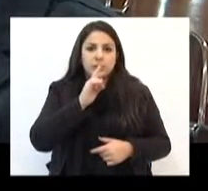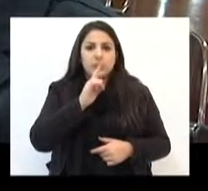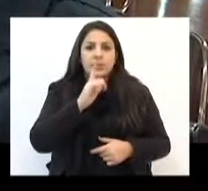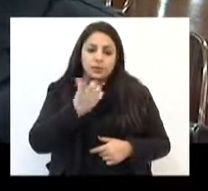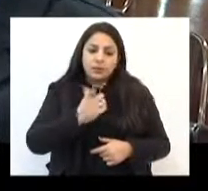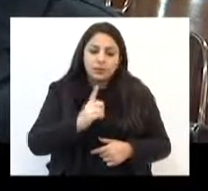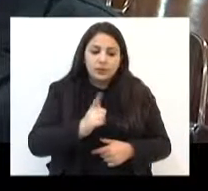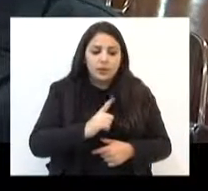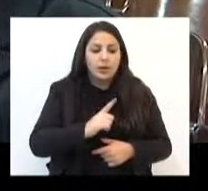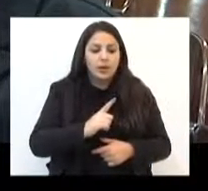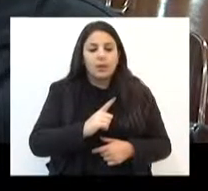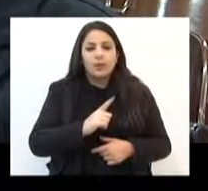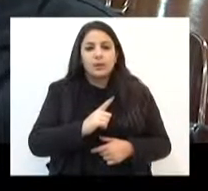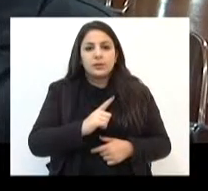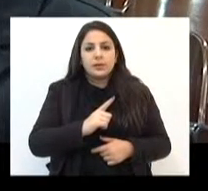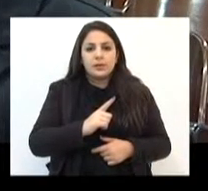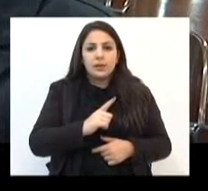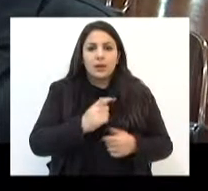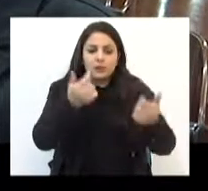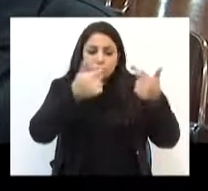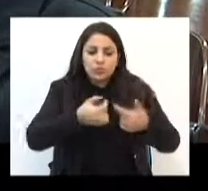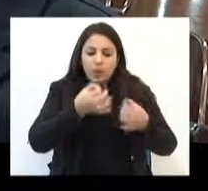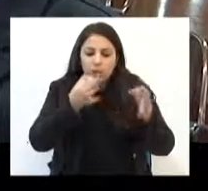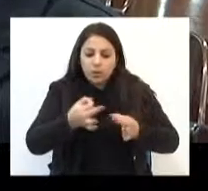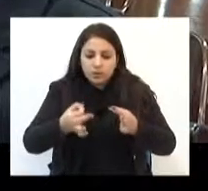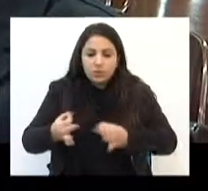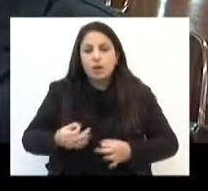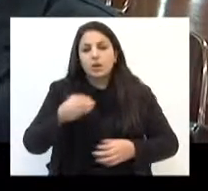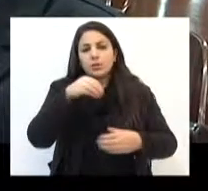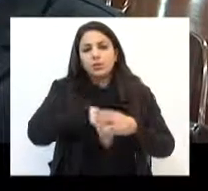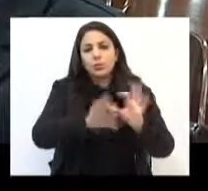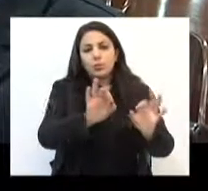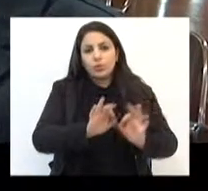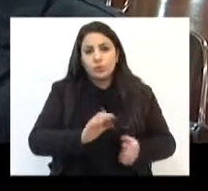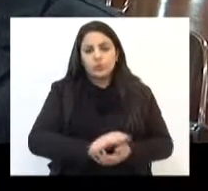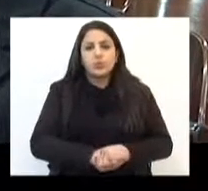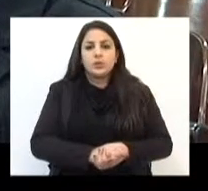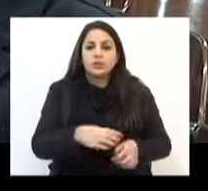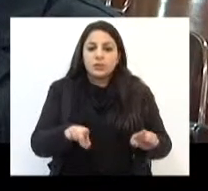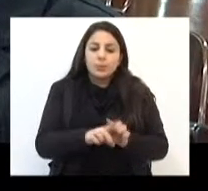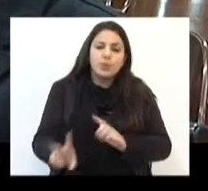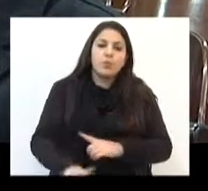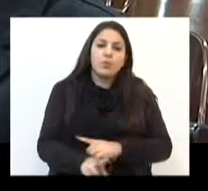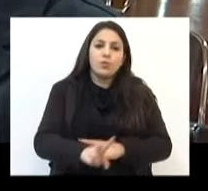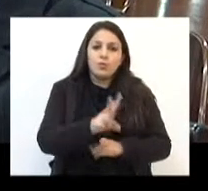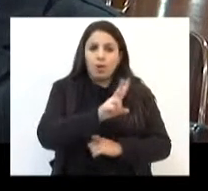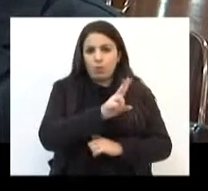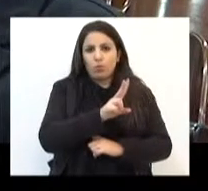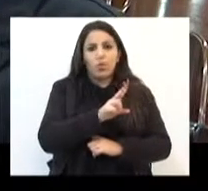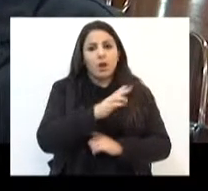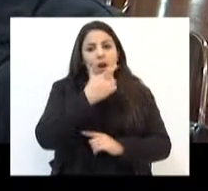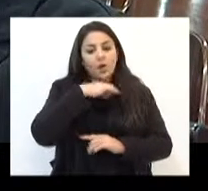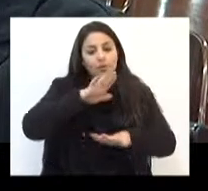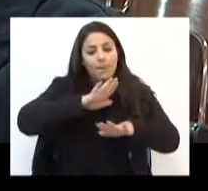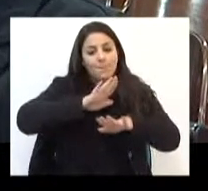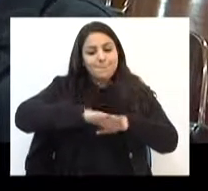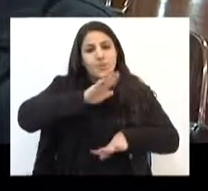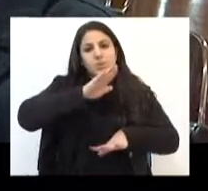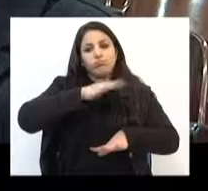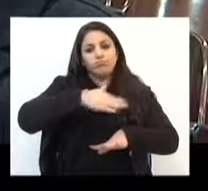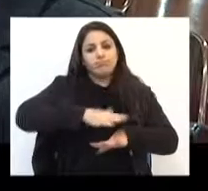ser adquirido, são poucas empresas que trabalham com esse material na cidade de Passo Fundo, né? E isso nos preocupa, tanto